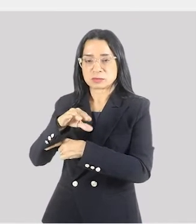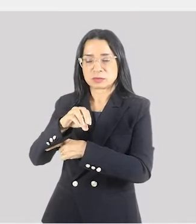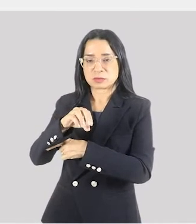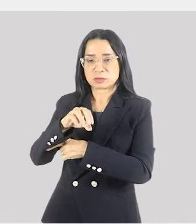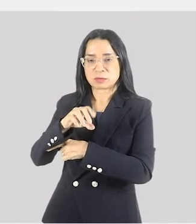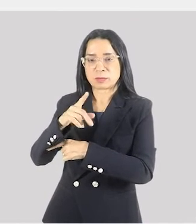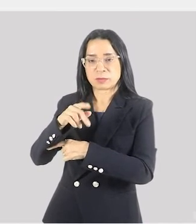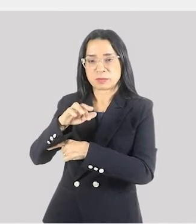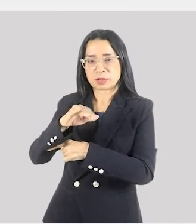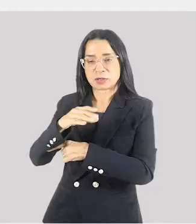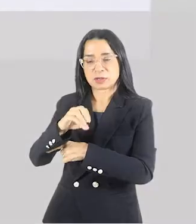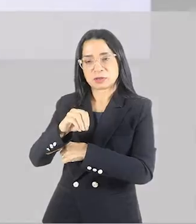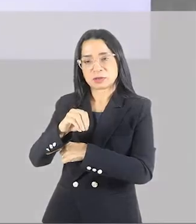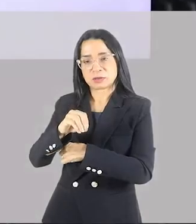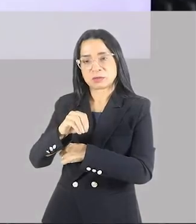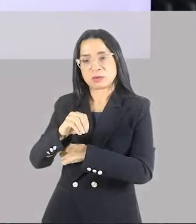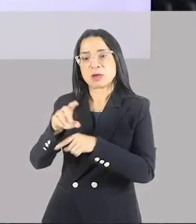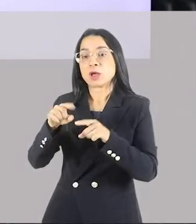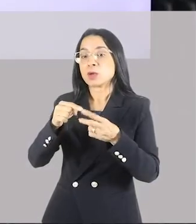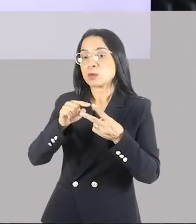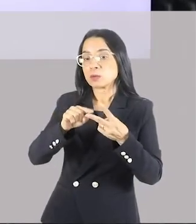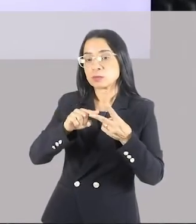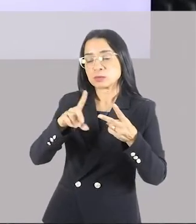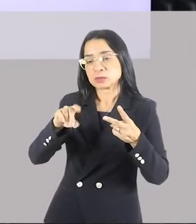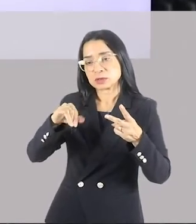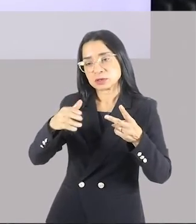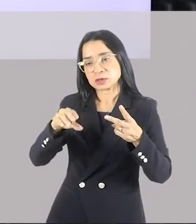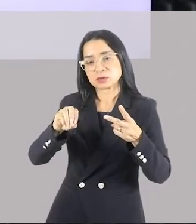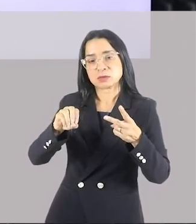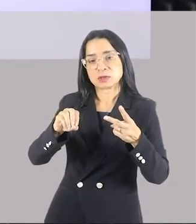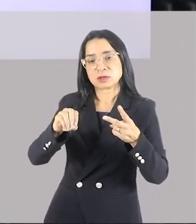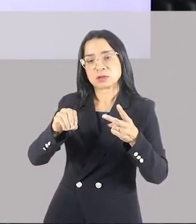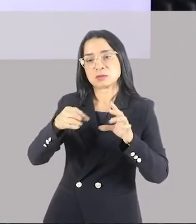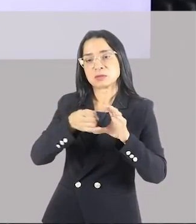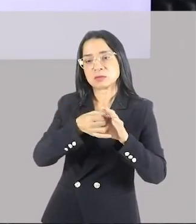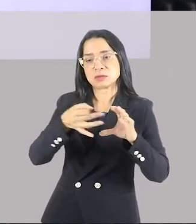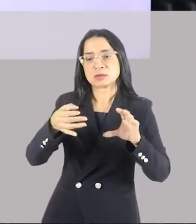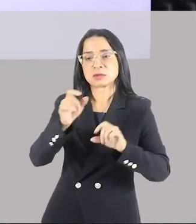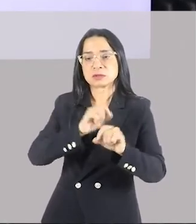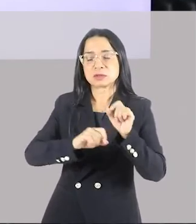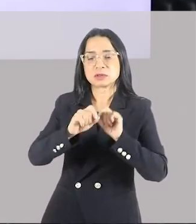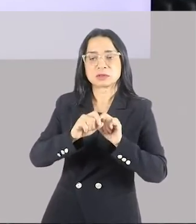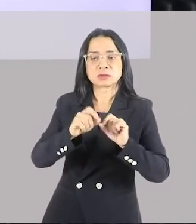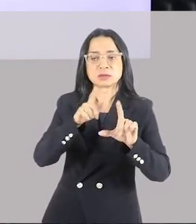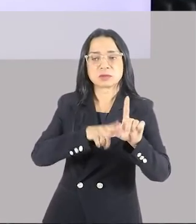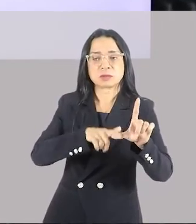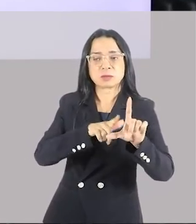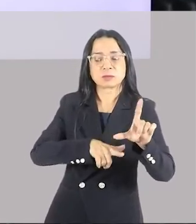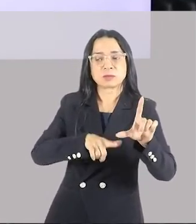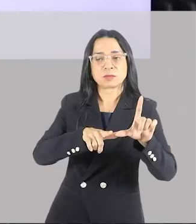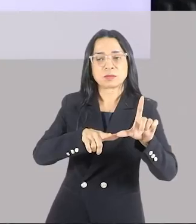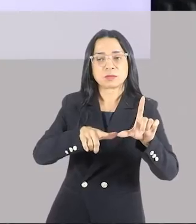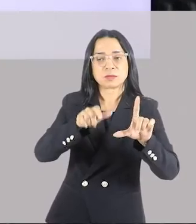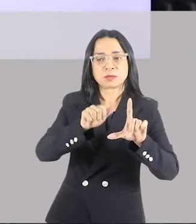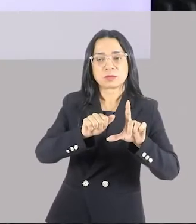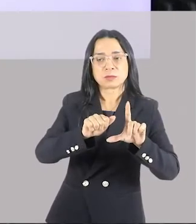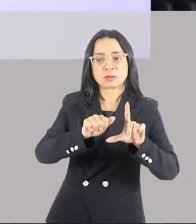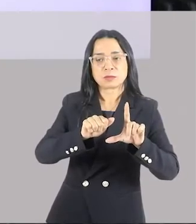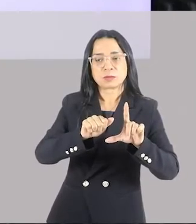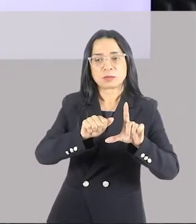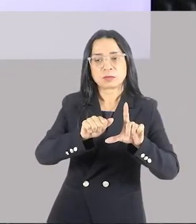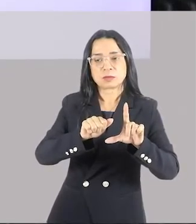a exploração de serviço público caracteriza as palavras-chave aqui são precário e